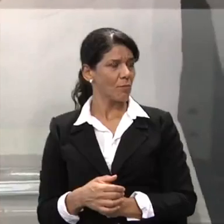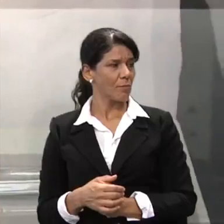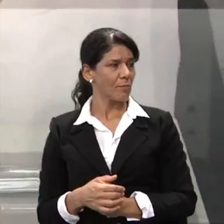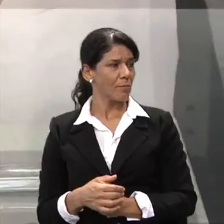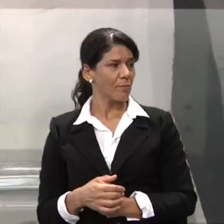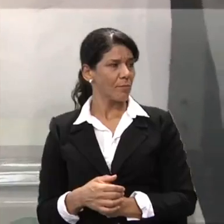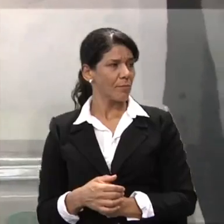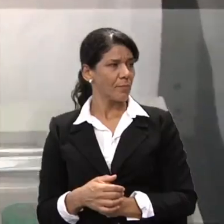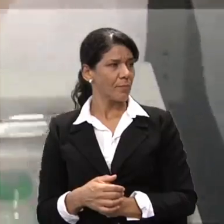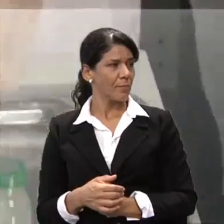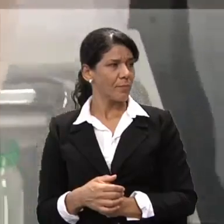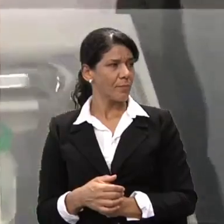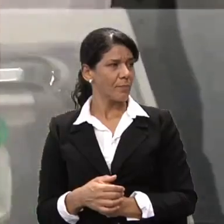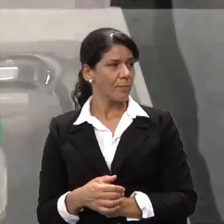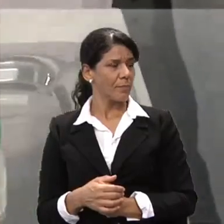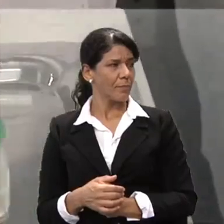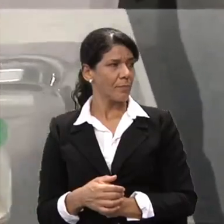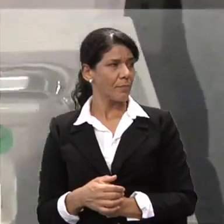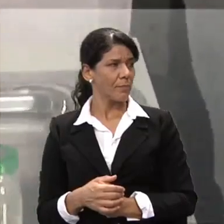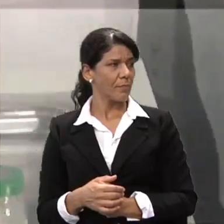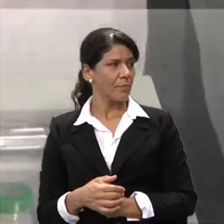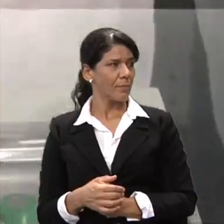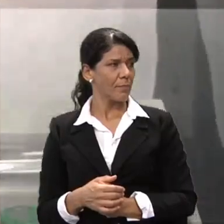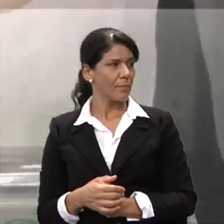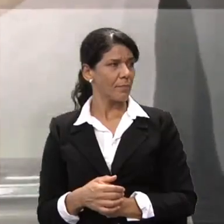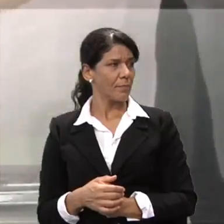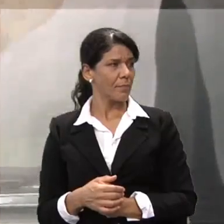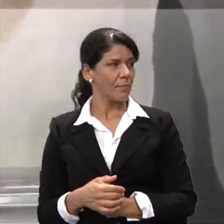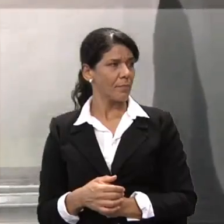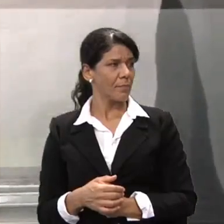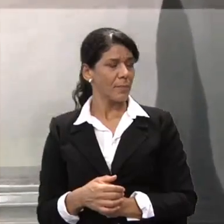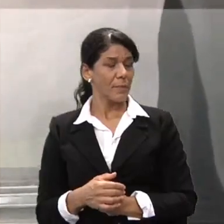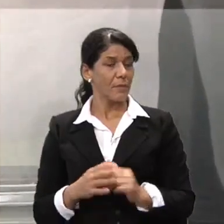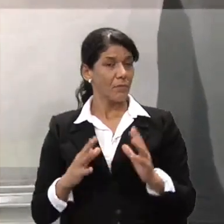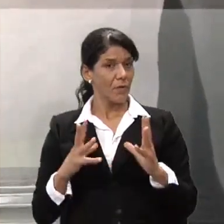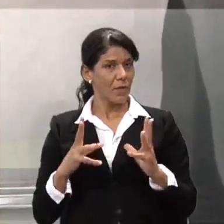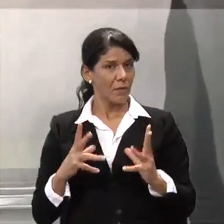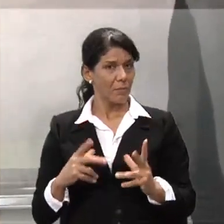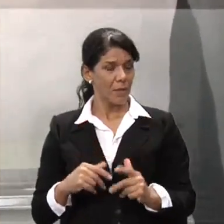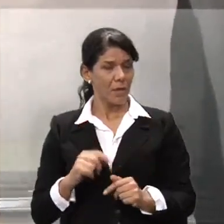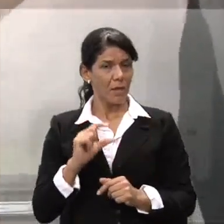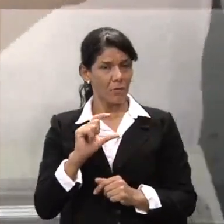Vamos fazer a higienização do nosso frasco de água destilada.